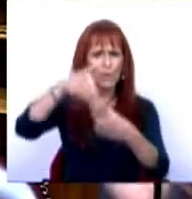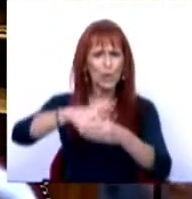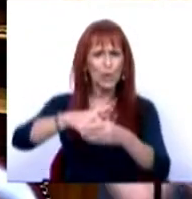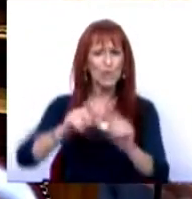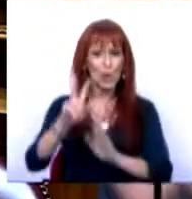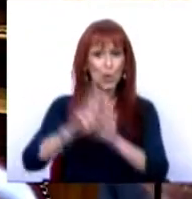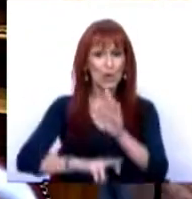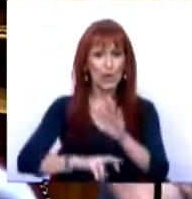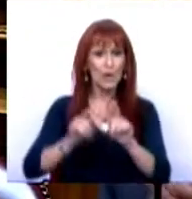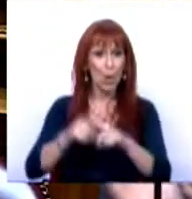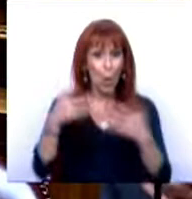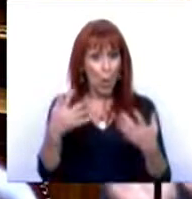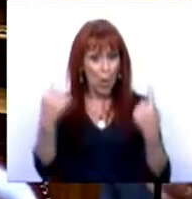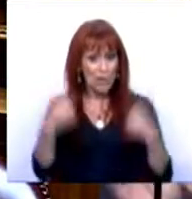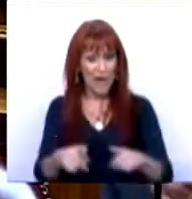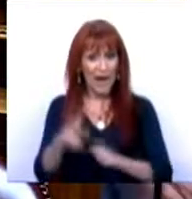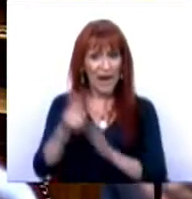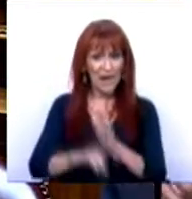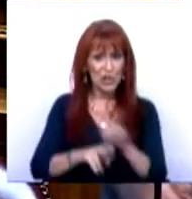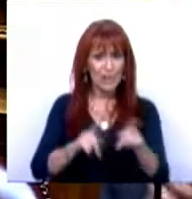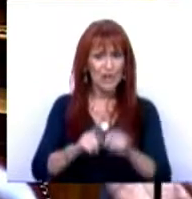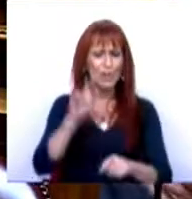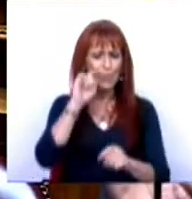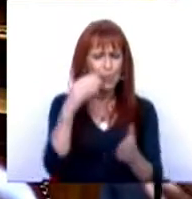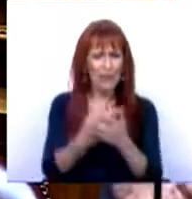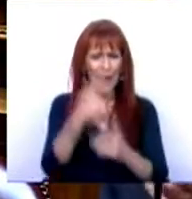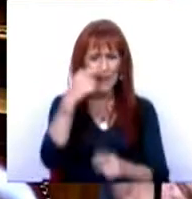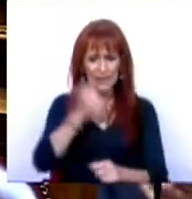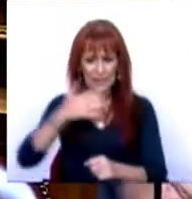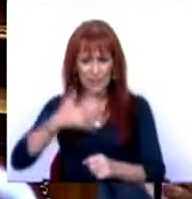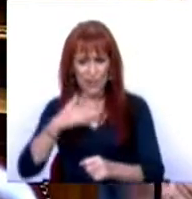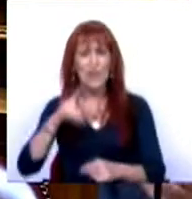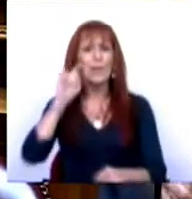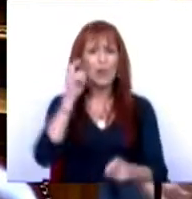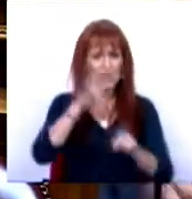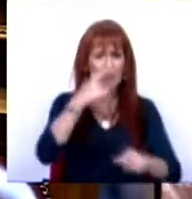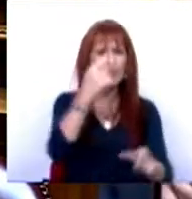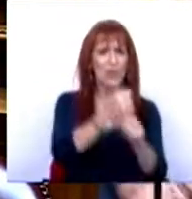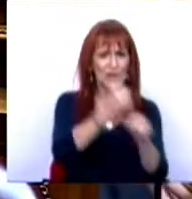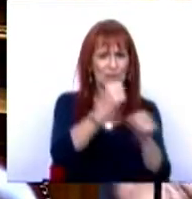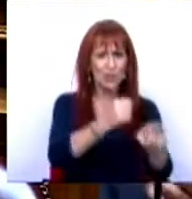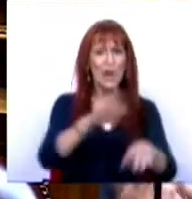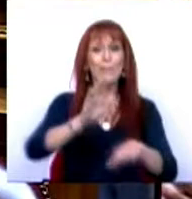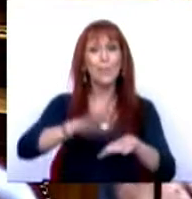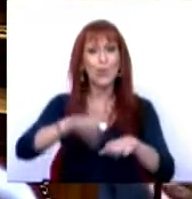um regime que hoje é um regime que protege empregadores e protege trabalhadores. E por